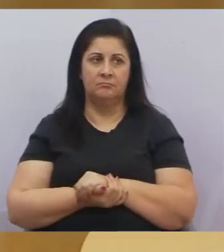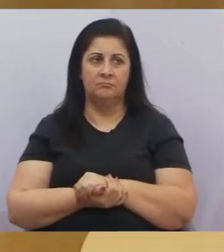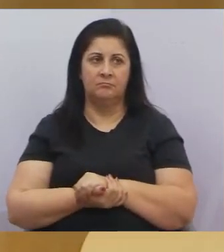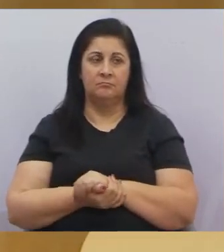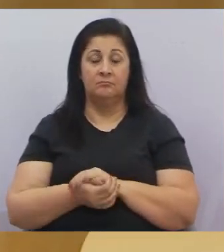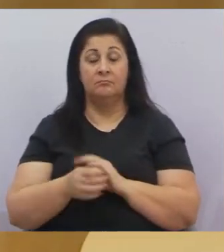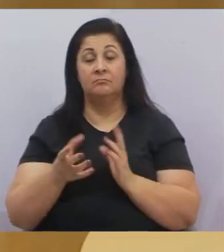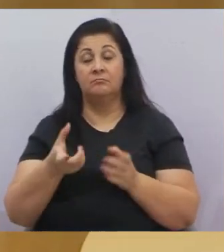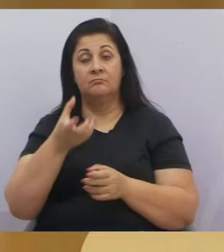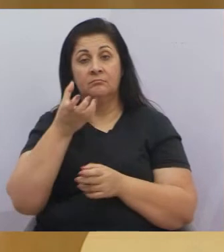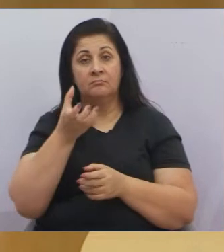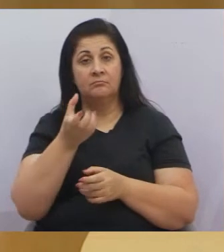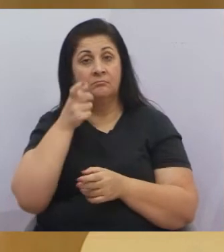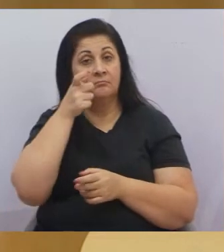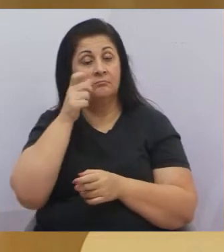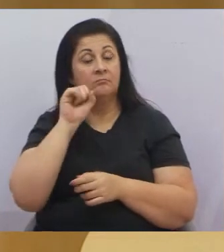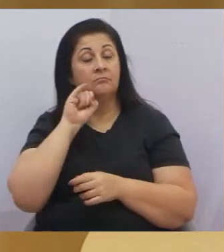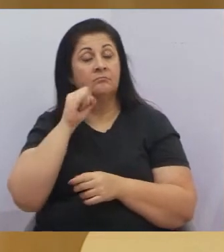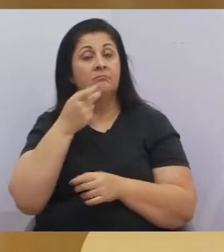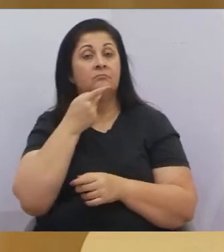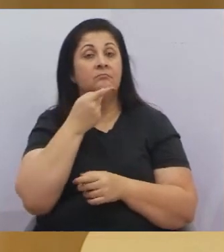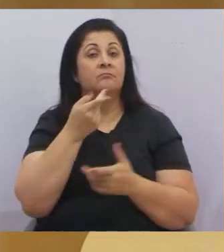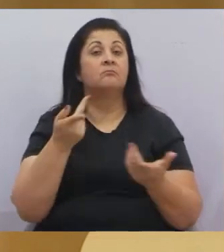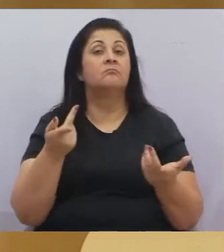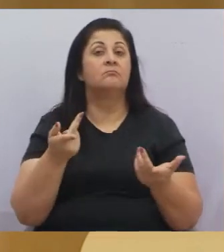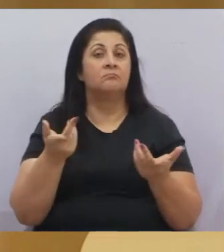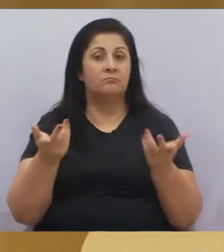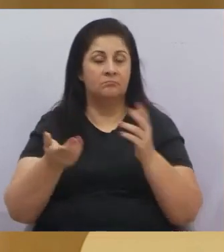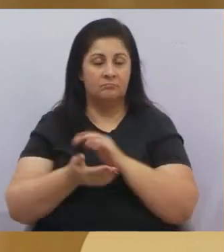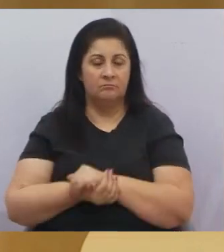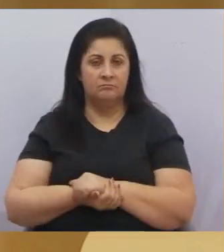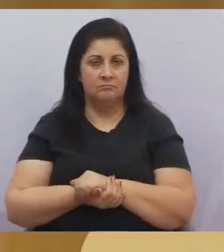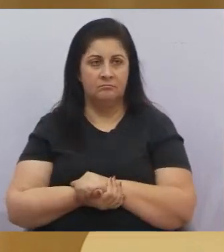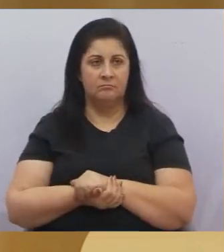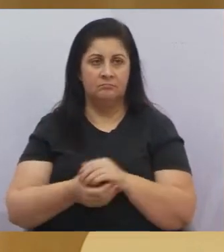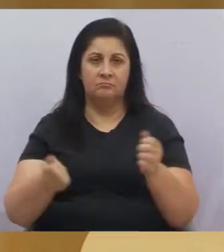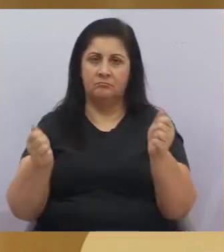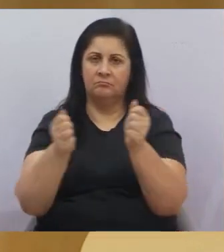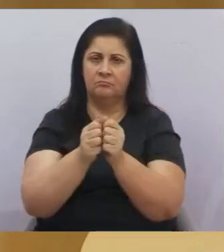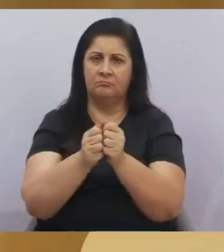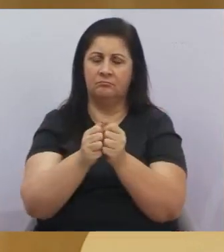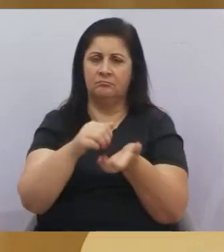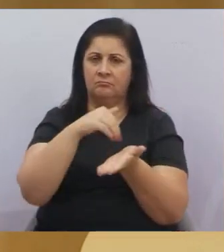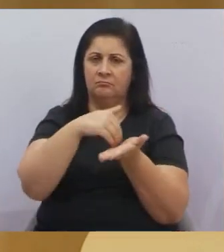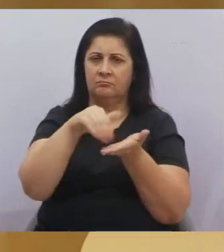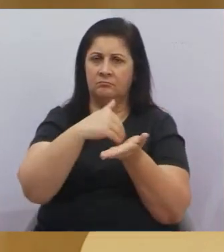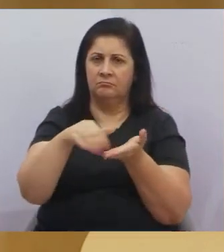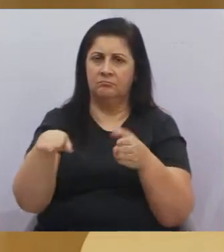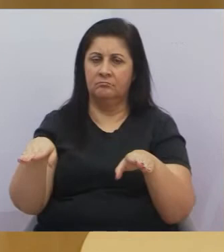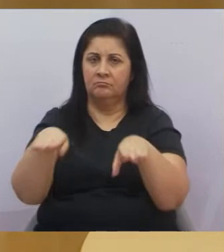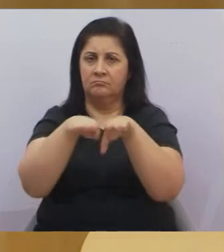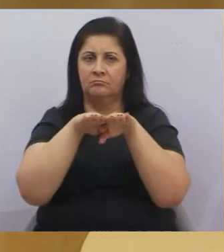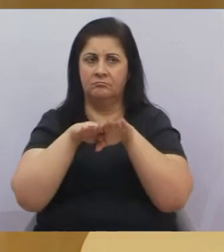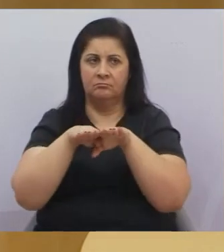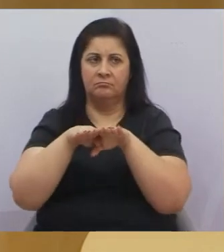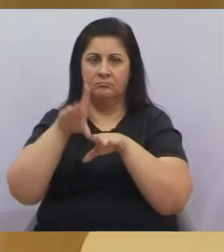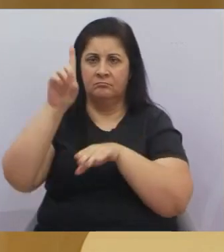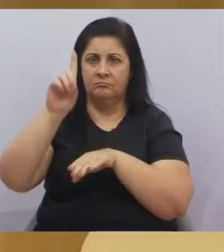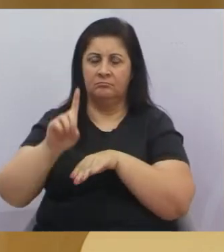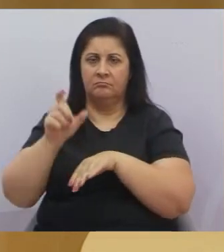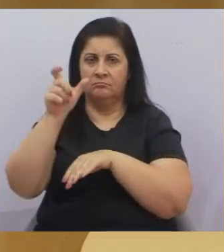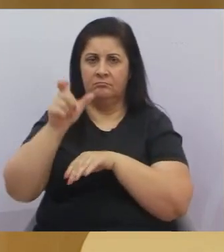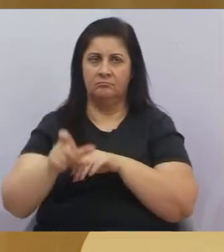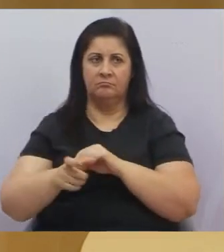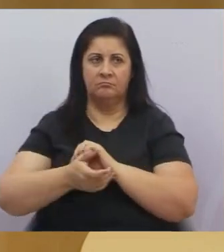ser ouvido isso. Vinculado à Secretaria Extraordinária de Igualdade e Direitos Humanos. Só